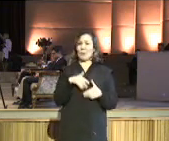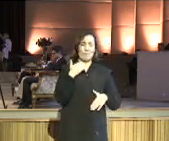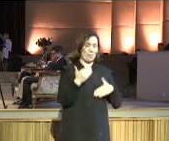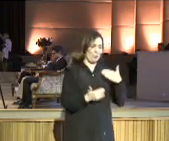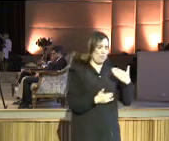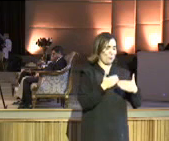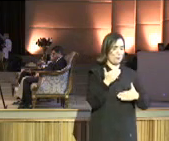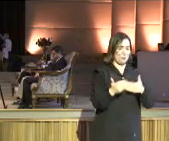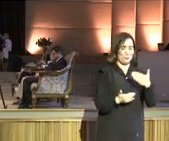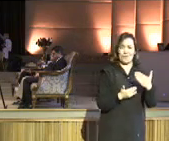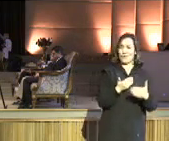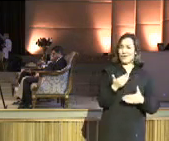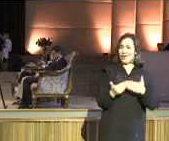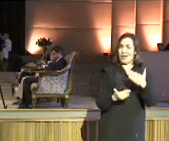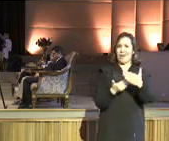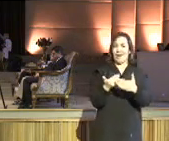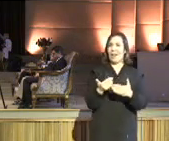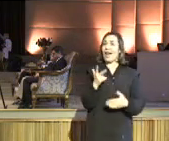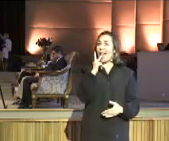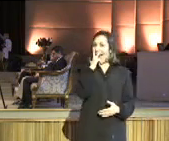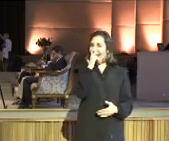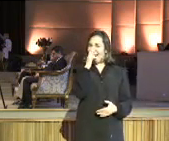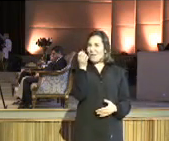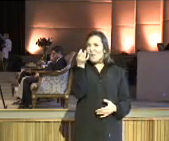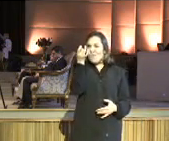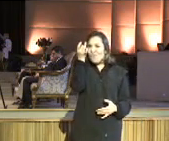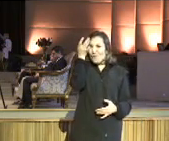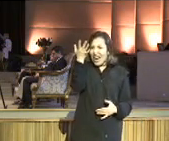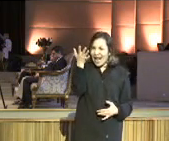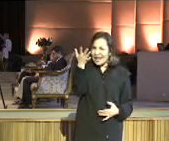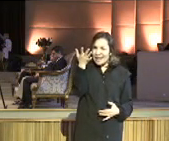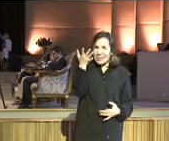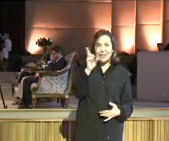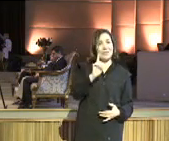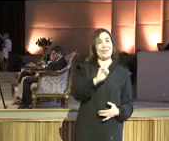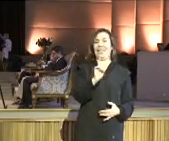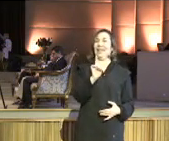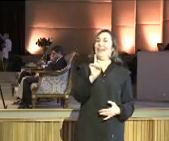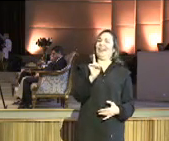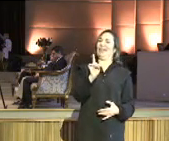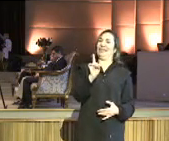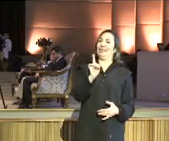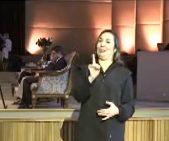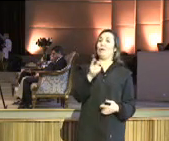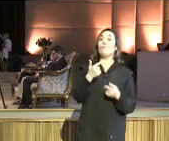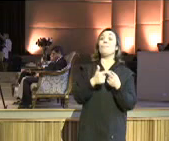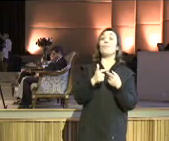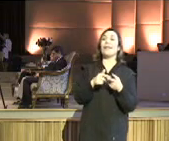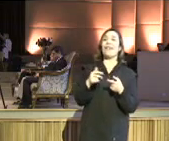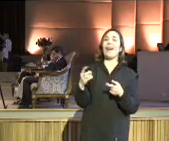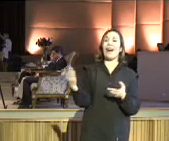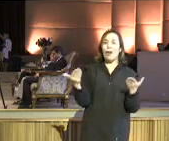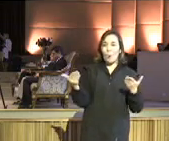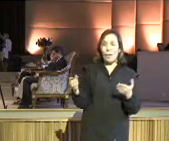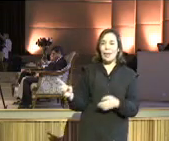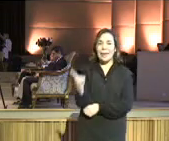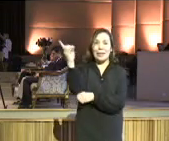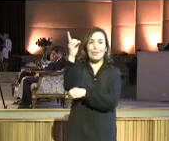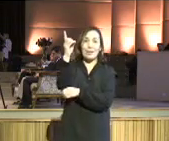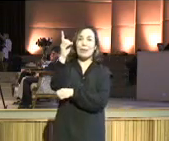Não deve ter sido fácil subir o Monte das Oliveiras naquele dia.